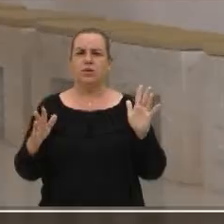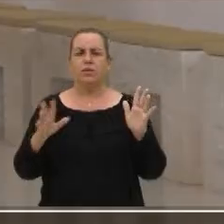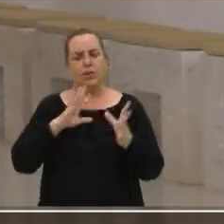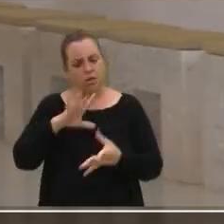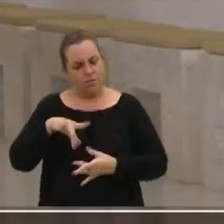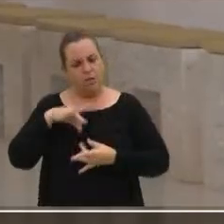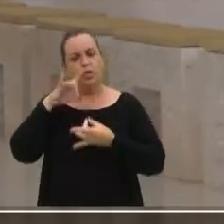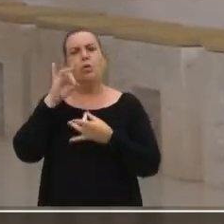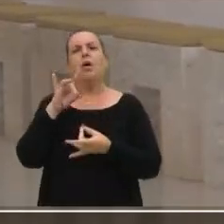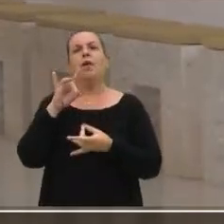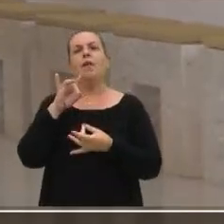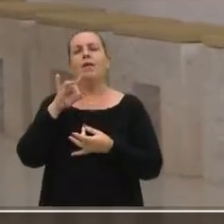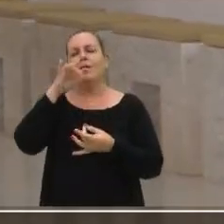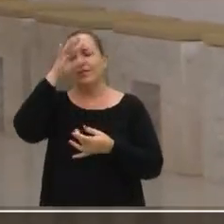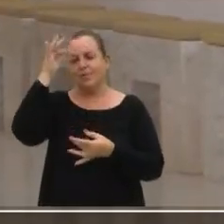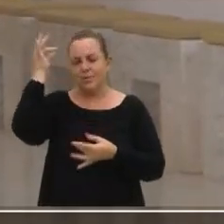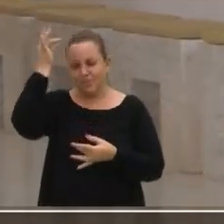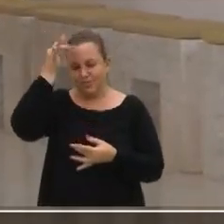espirituais,